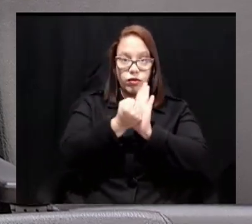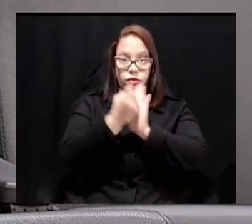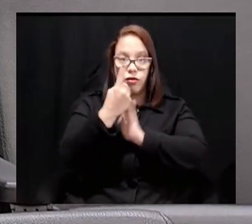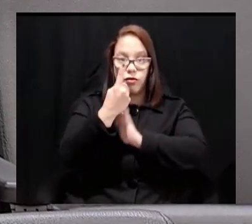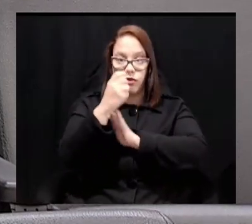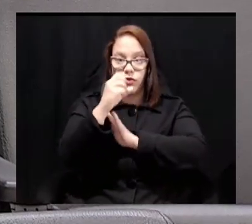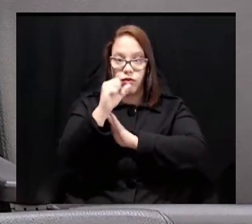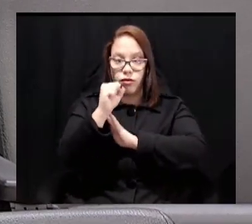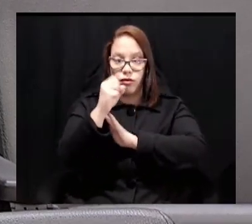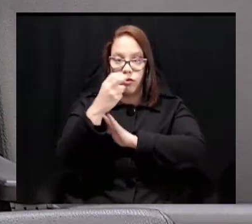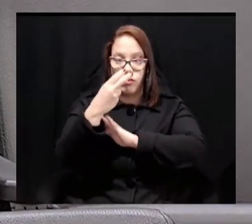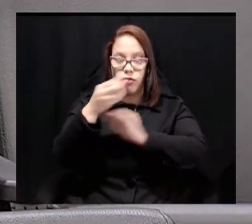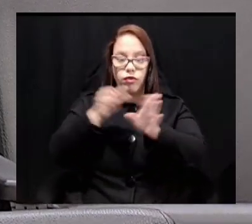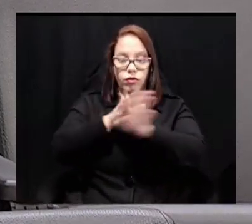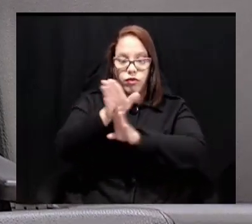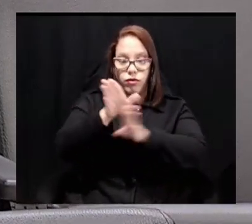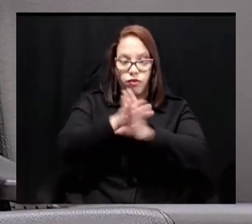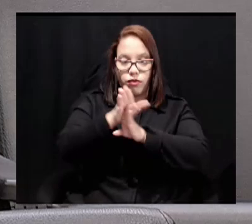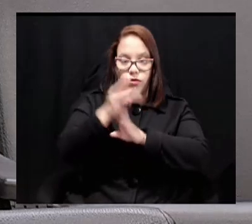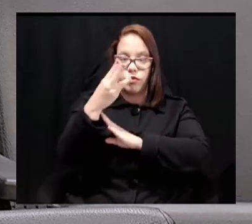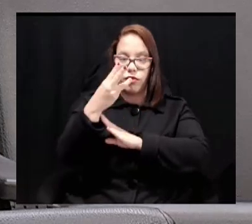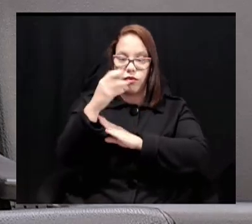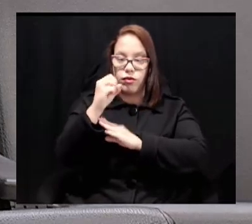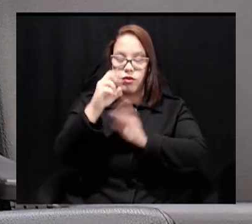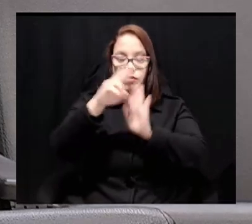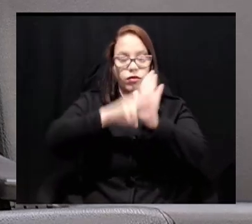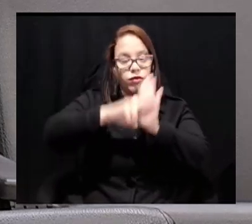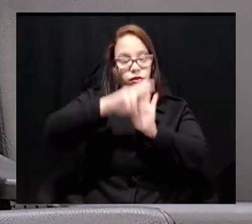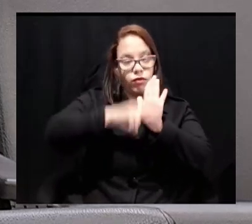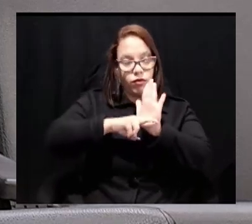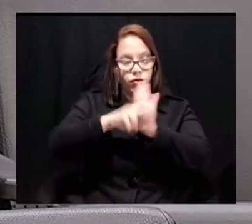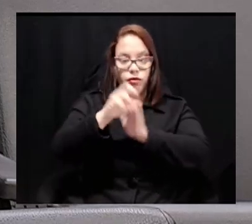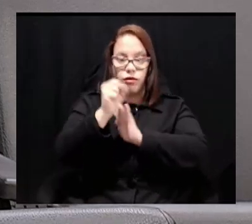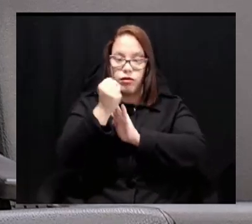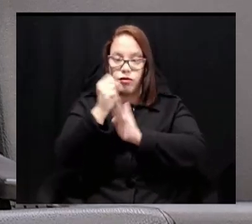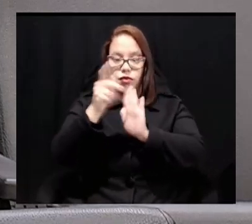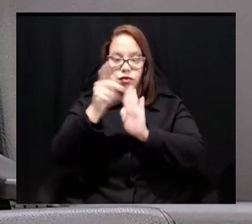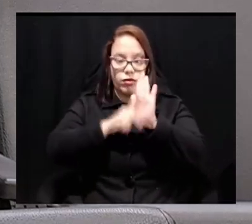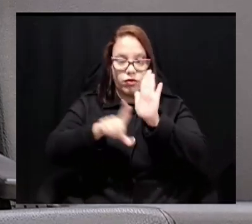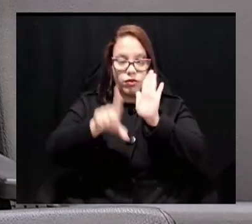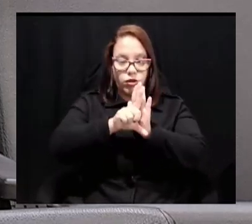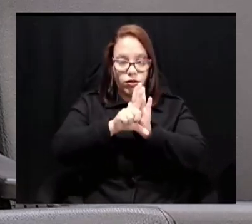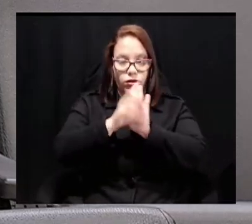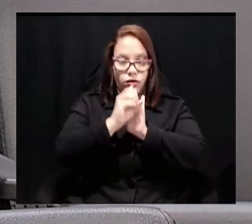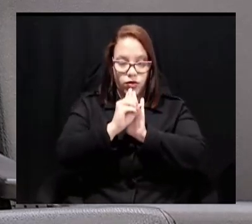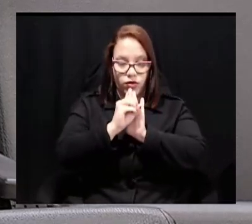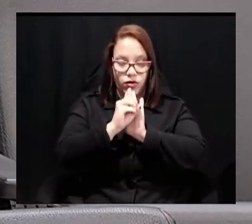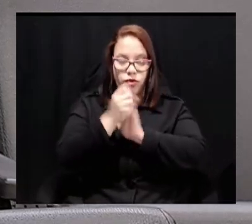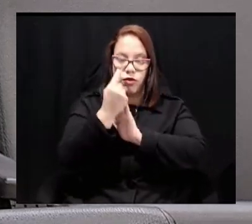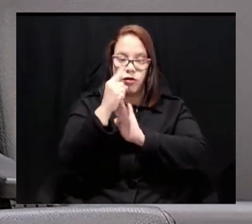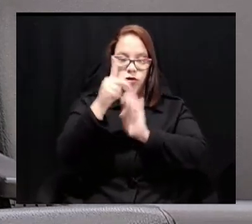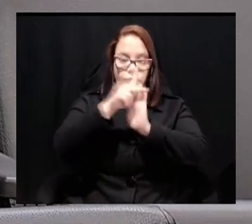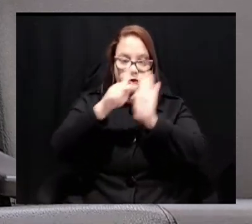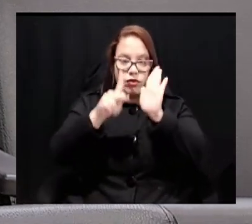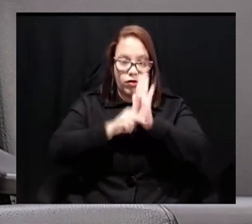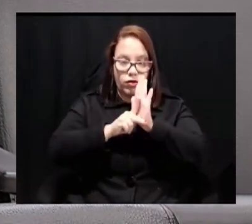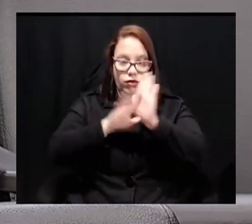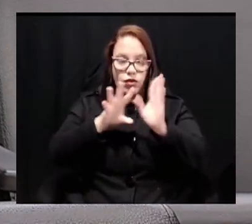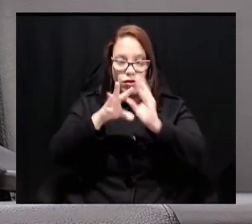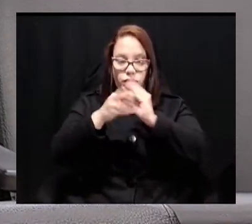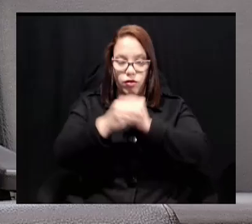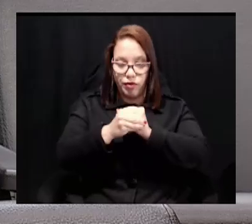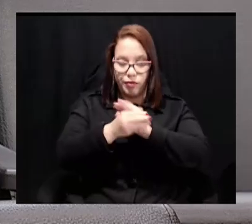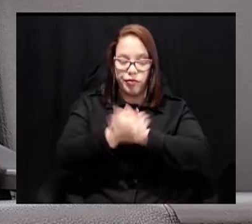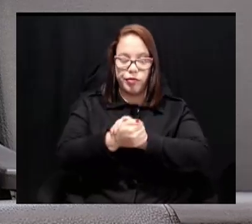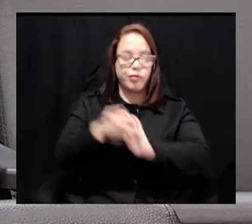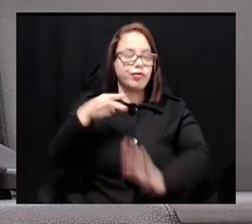182 indicações, 30 requerimentos, 8 projetos de lei ordinária e um projeto de lei complementar. Vereador, muito